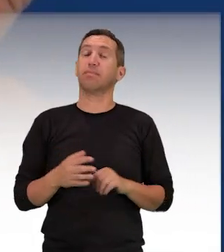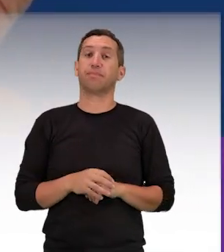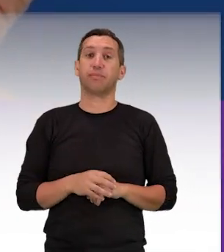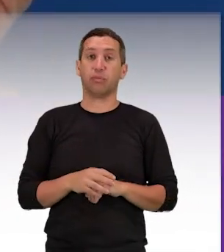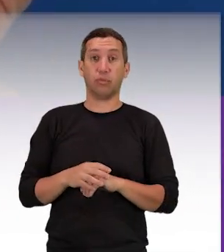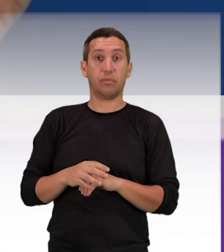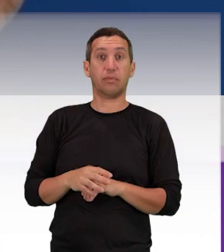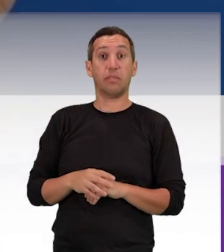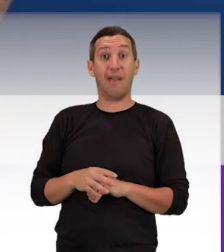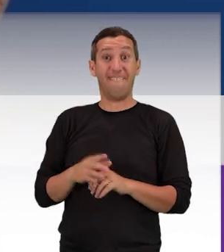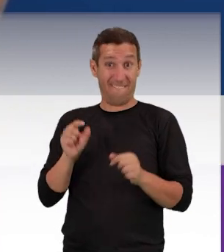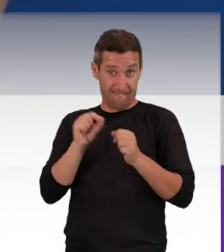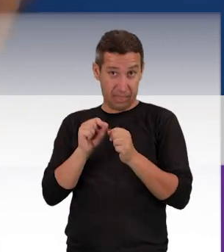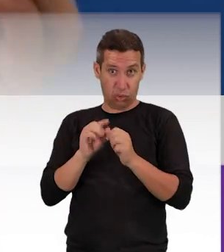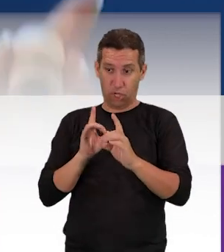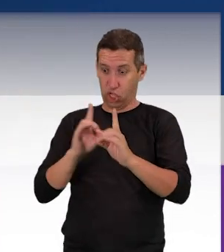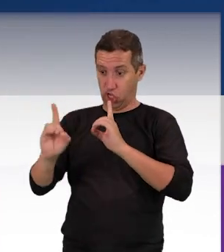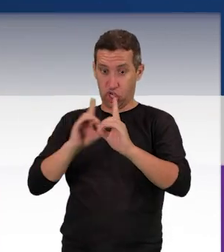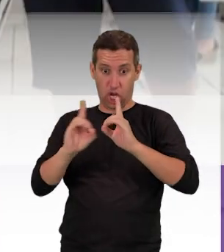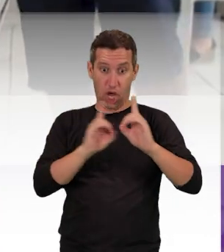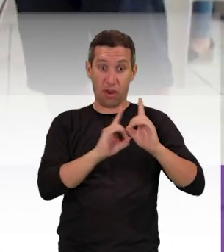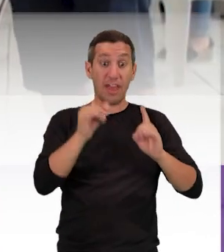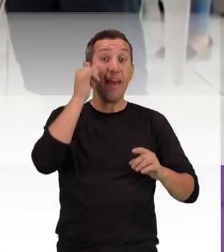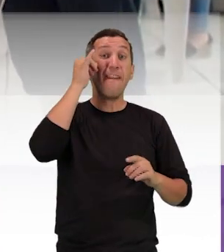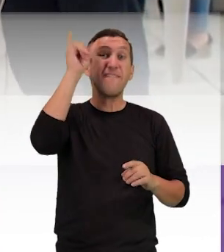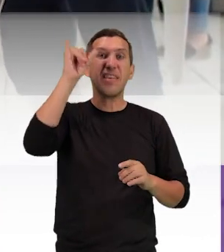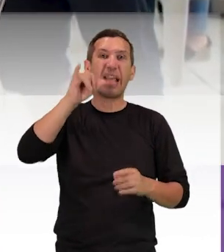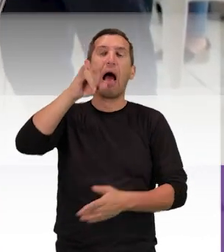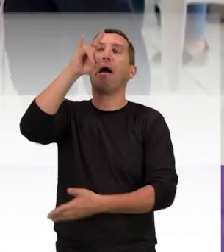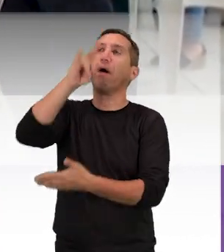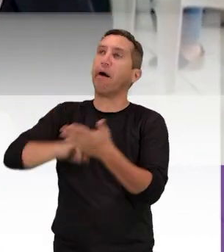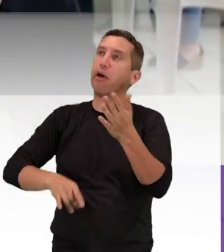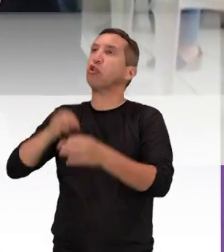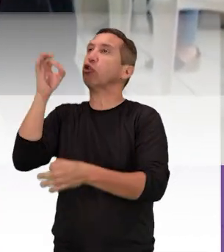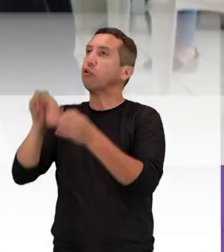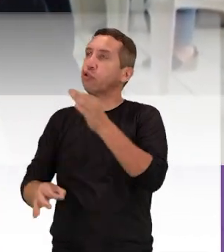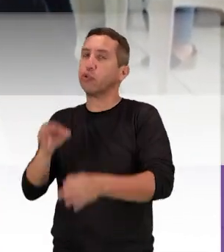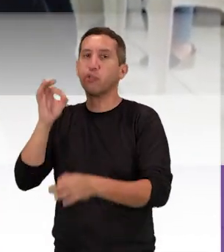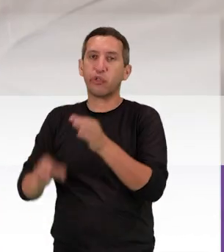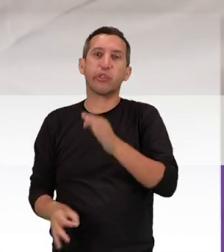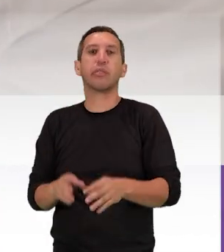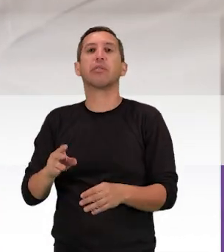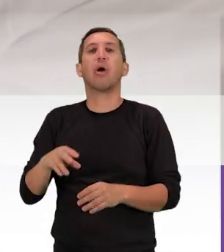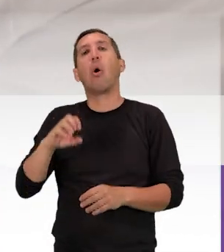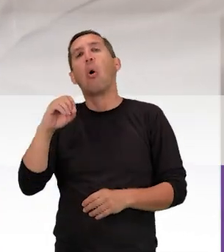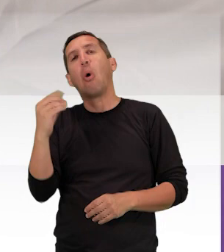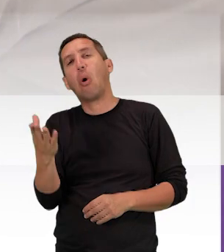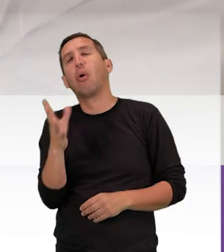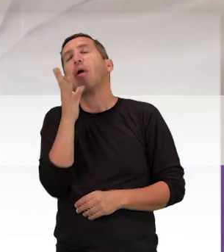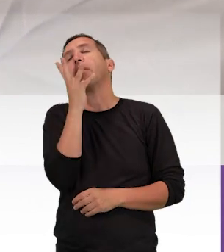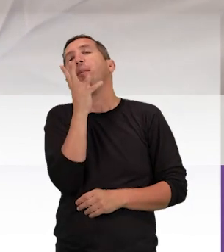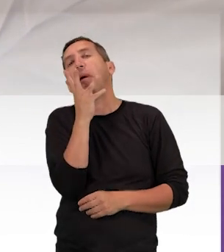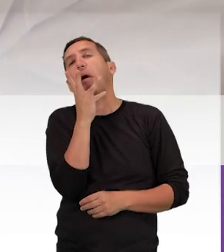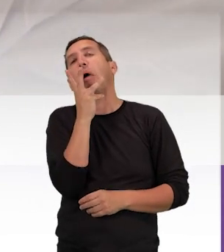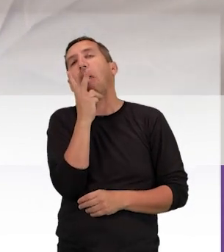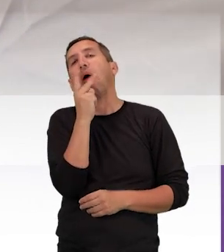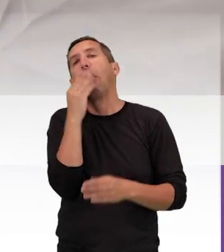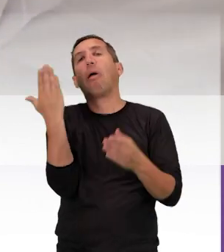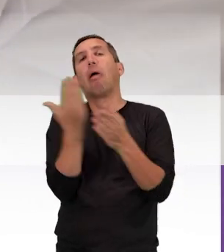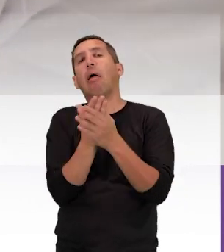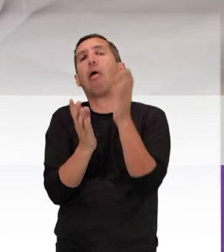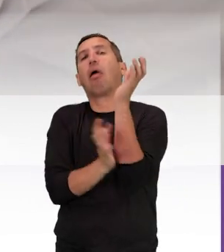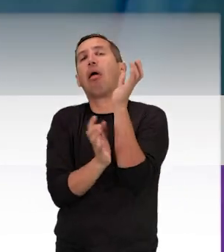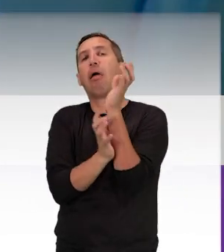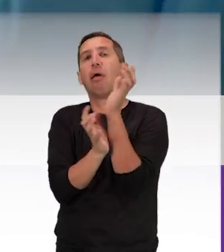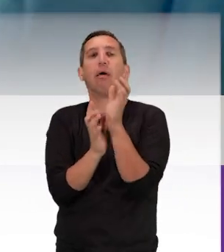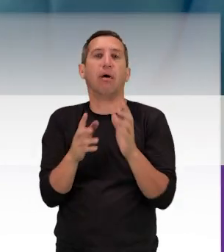O diálogo também tinha o intuito de evitar excesso de ações judiciais e de pedidos de informação que podiam acabar